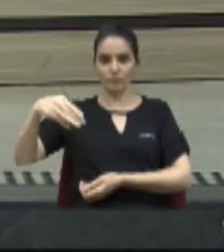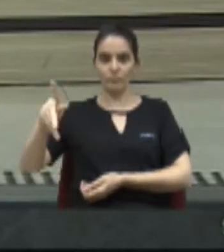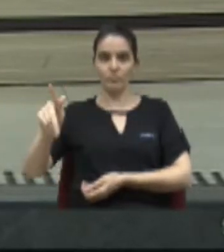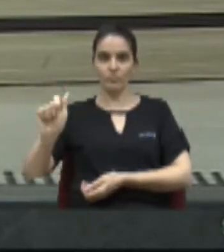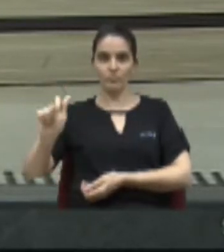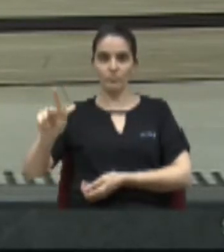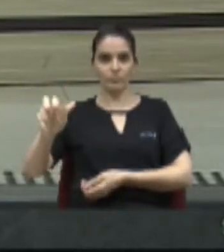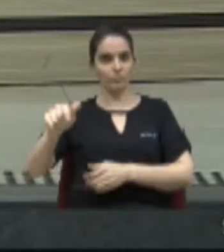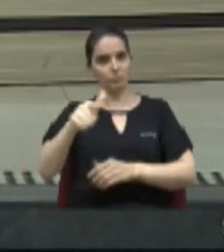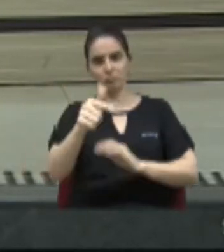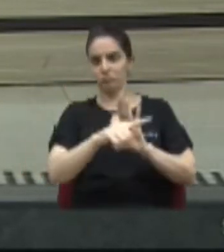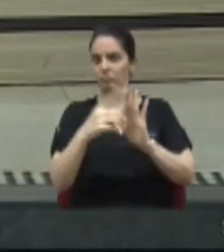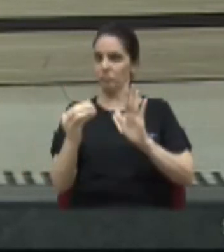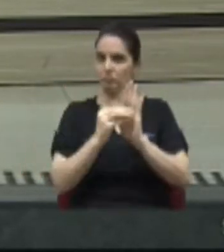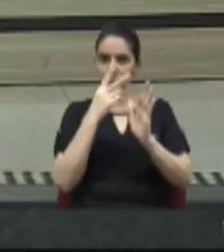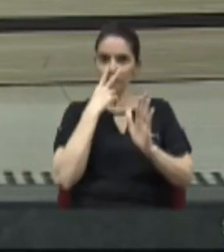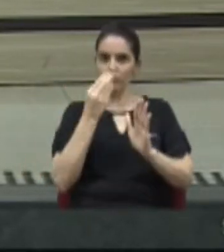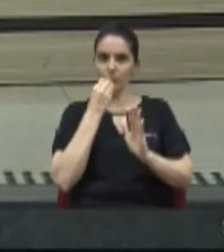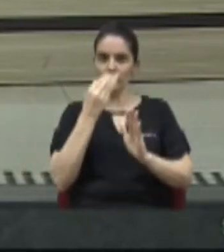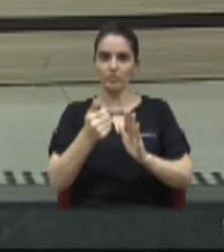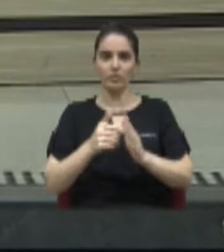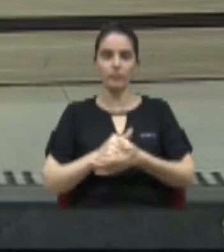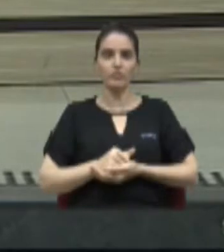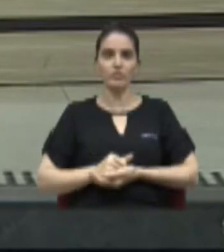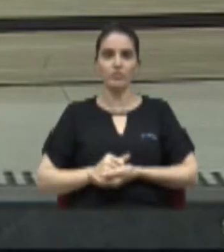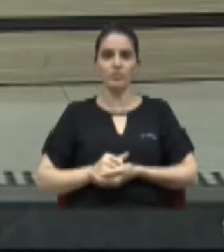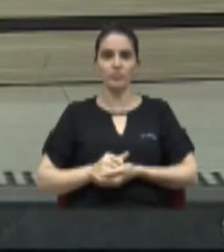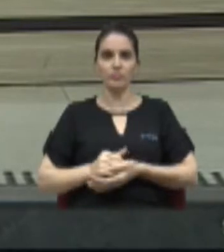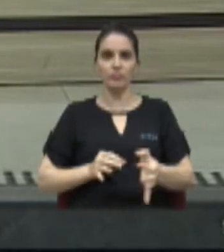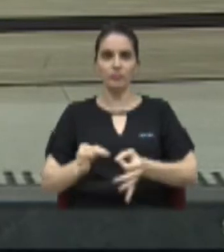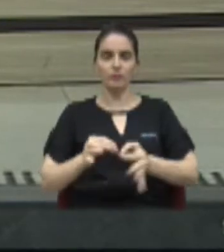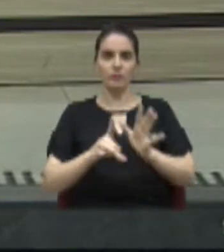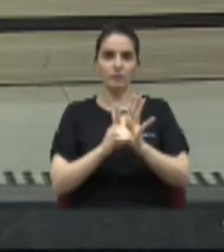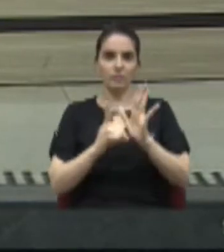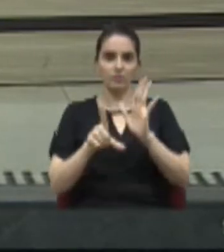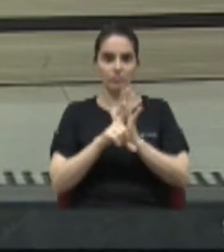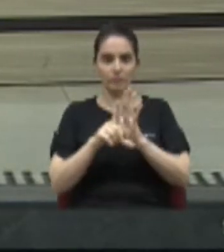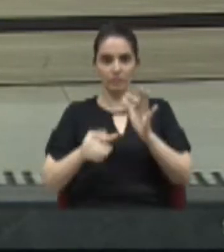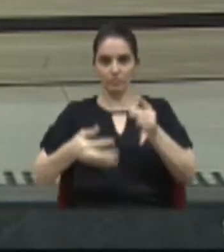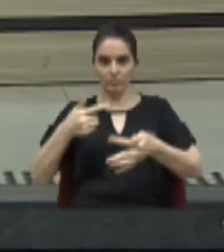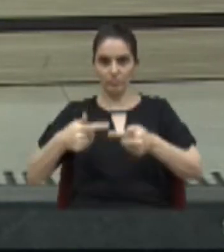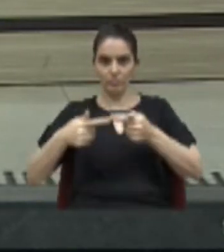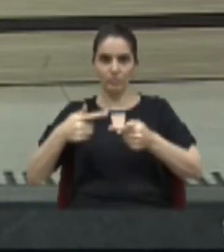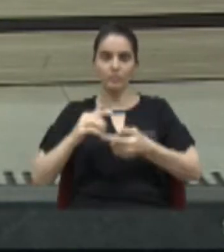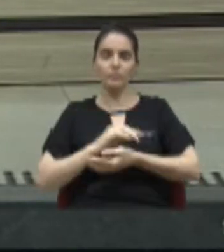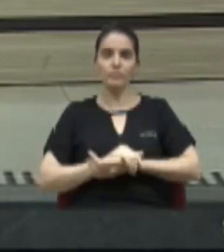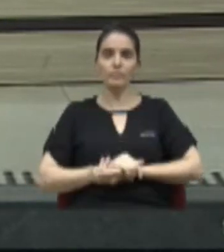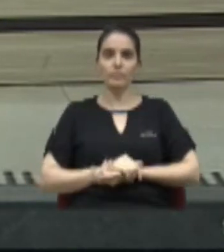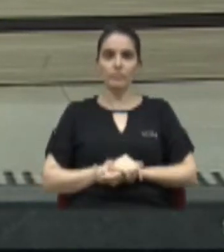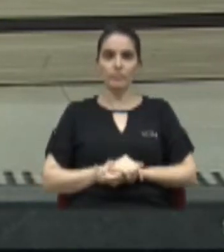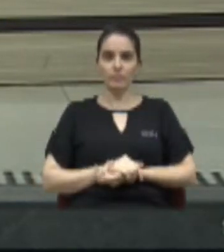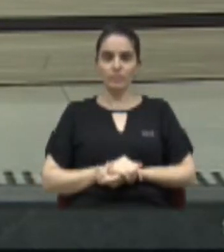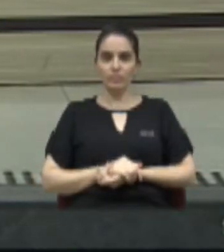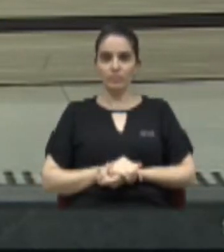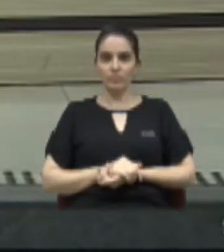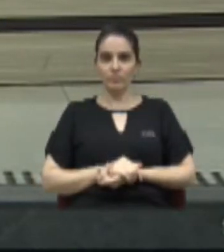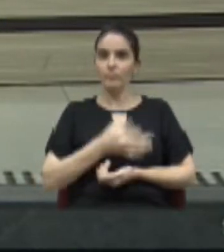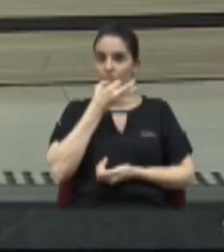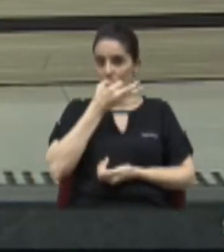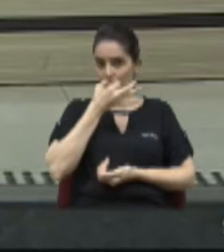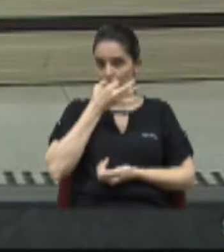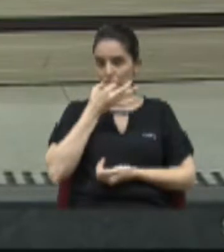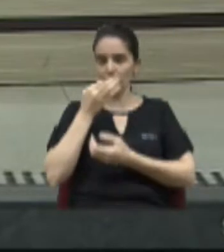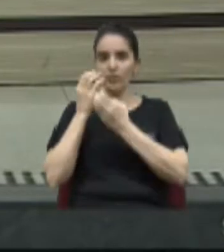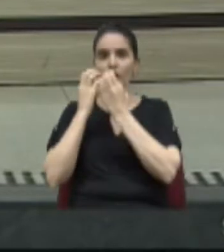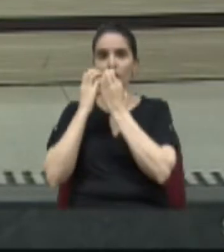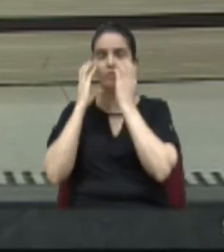não contém emendas e o parecer é favorável. Projeto de decreto legislativo está em discussão. Gostaria, presidente. Com a palavra,